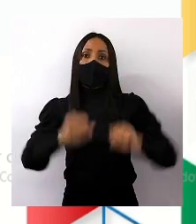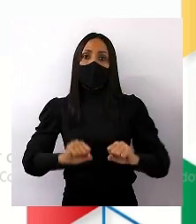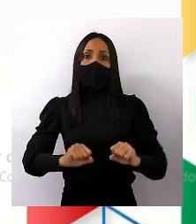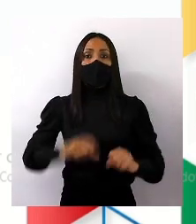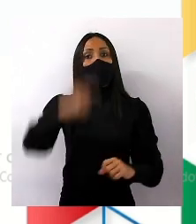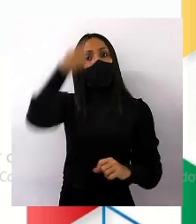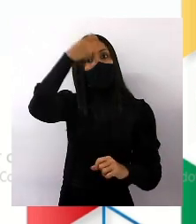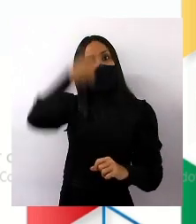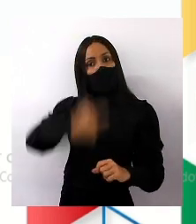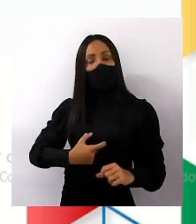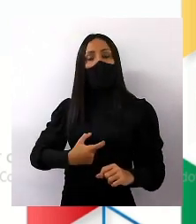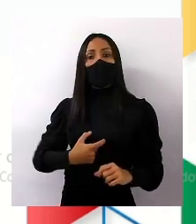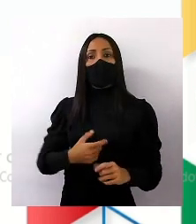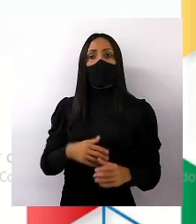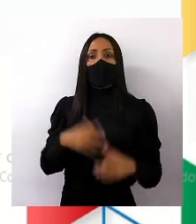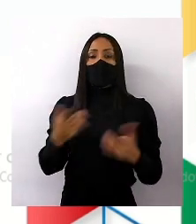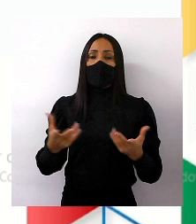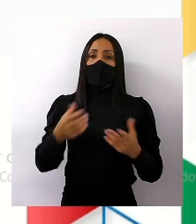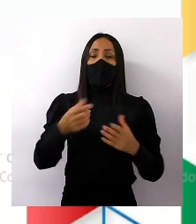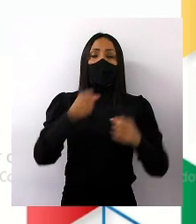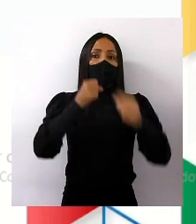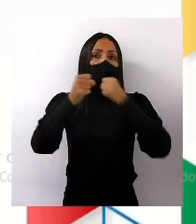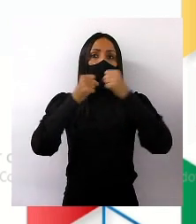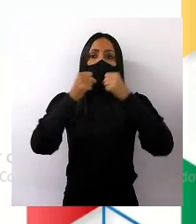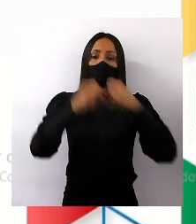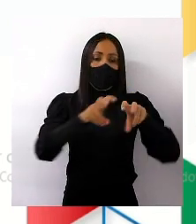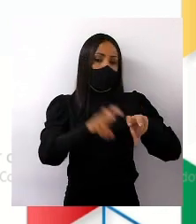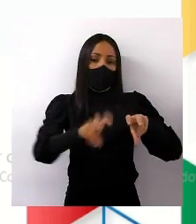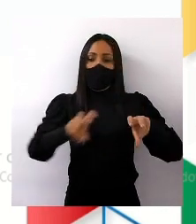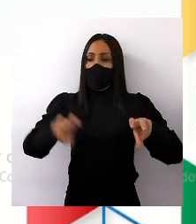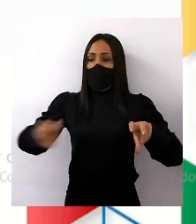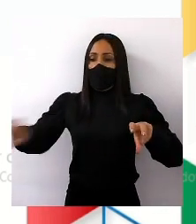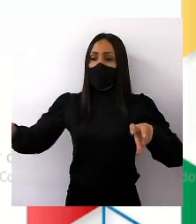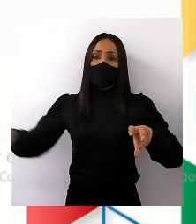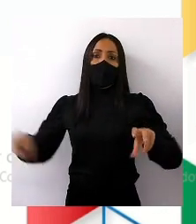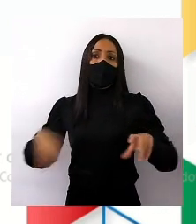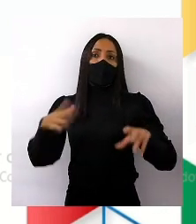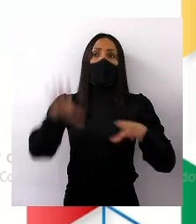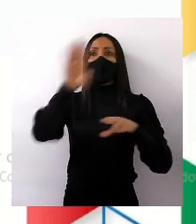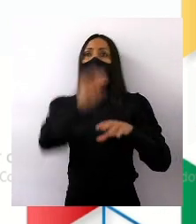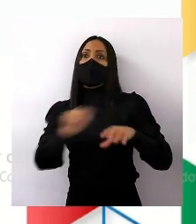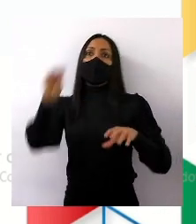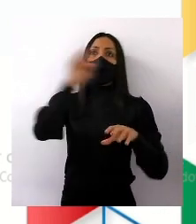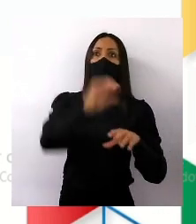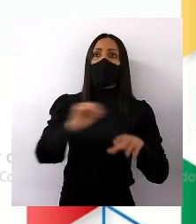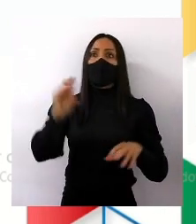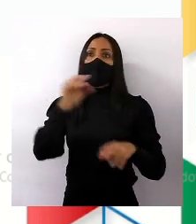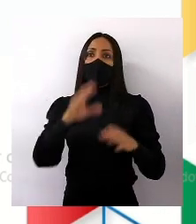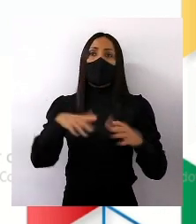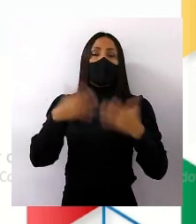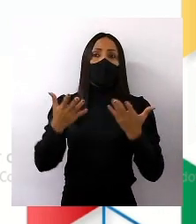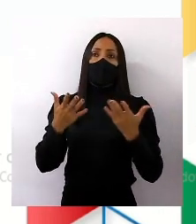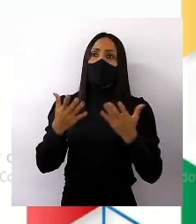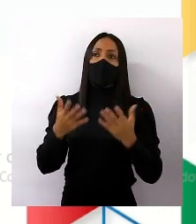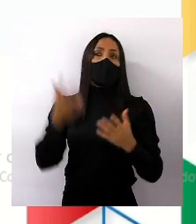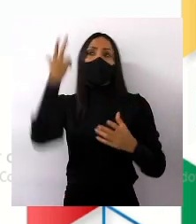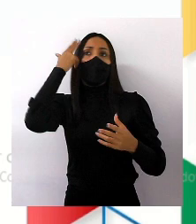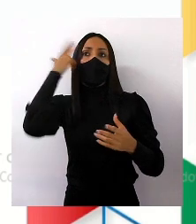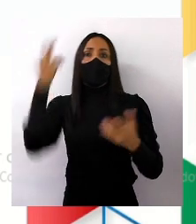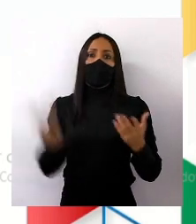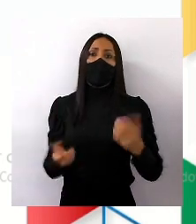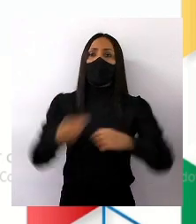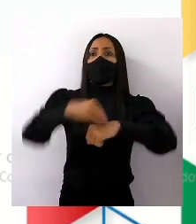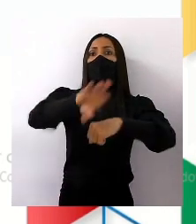pessoal. Não é um repórter que está lá na bancada de um jornal e fala uma notícia sem se envolver com ela, né? Apenas